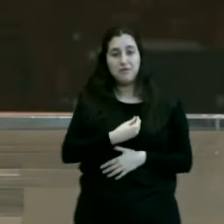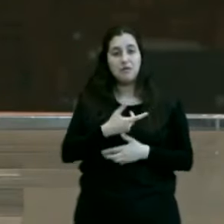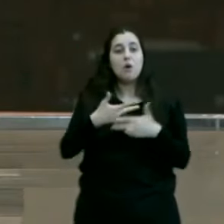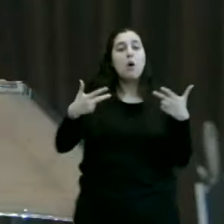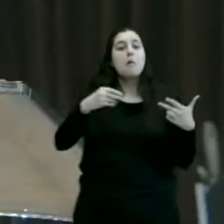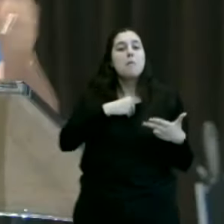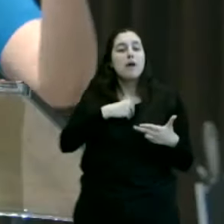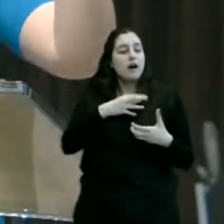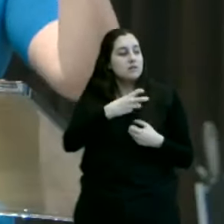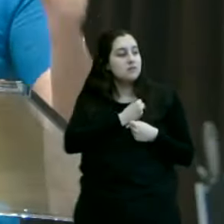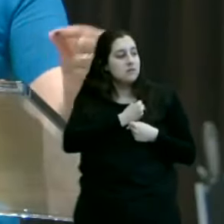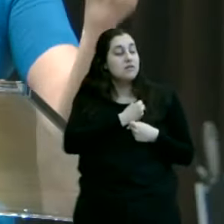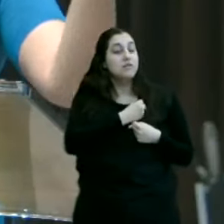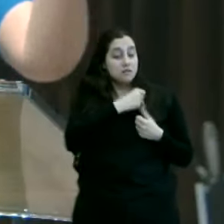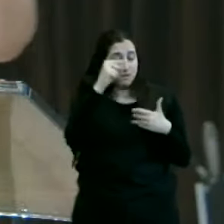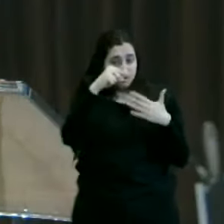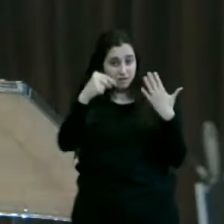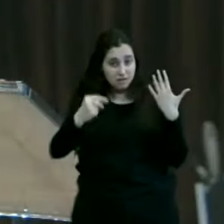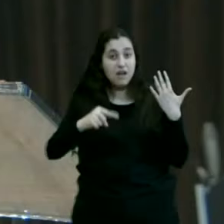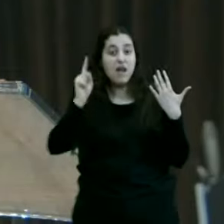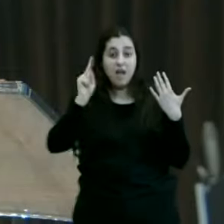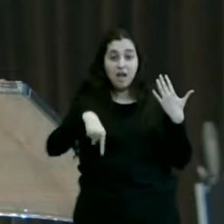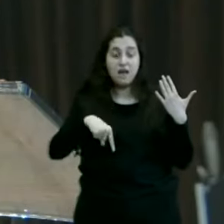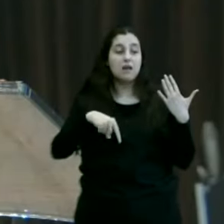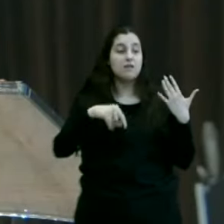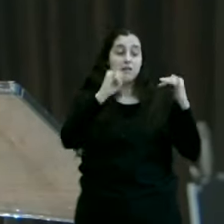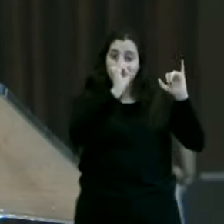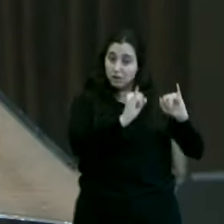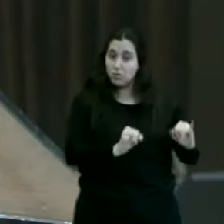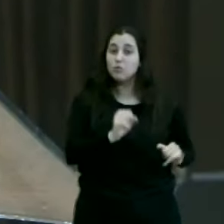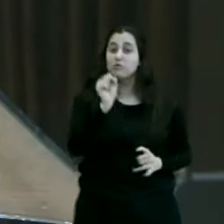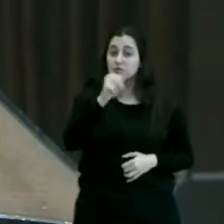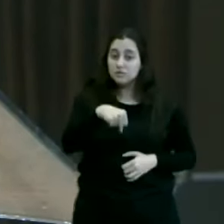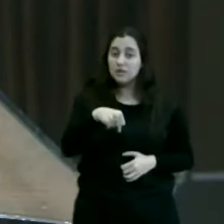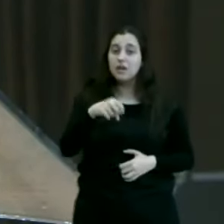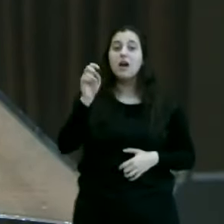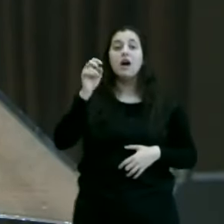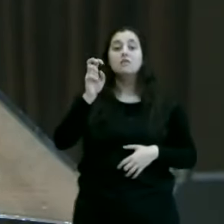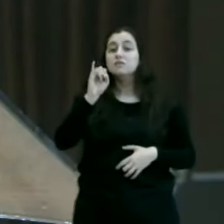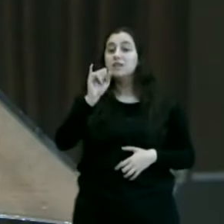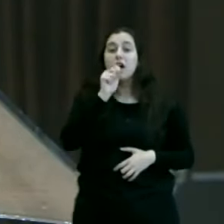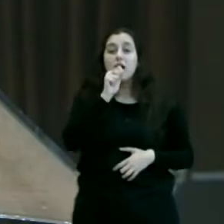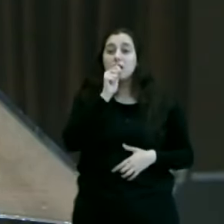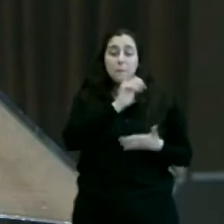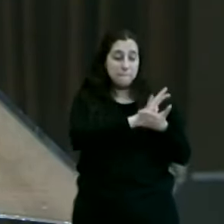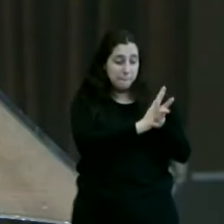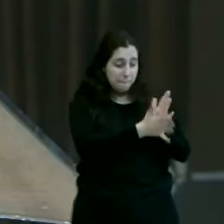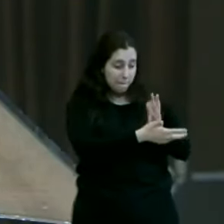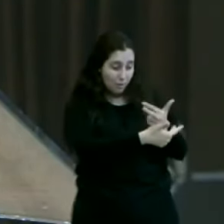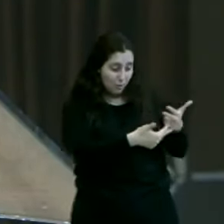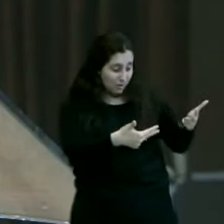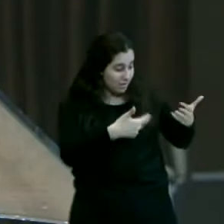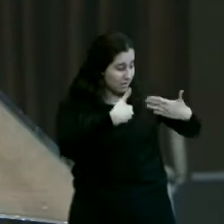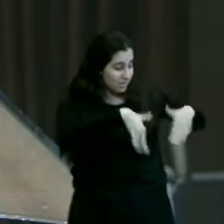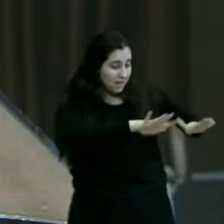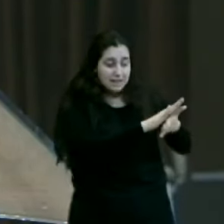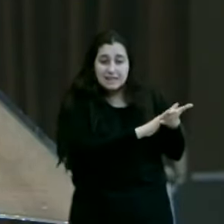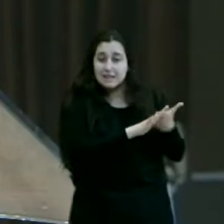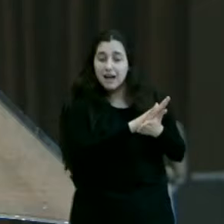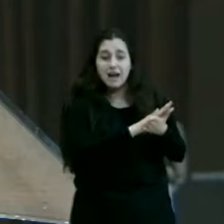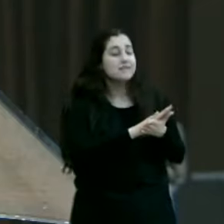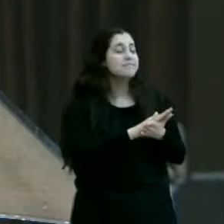estimação. Enquanto nós não derrubarmos os altares familiares e levantarmos um altar